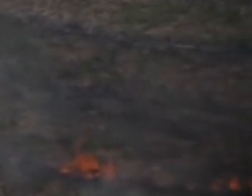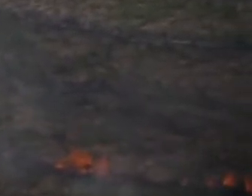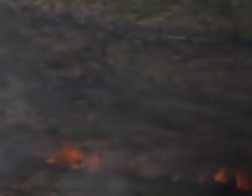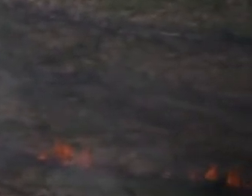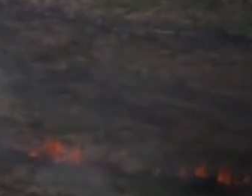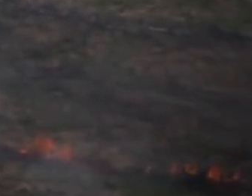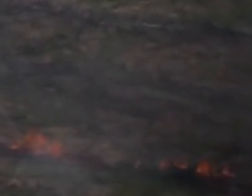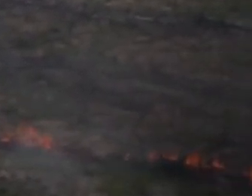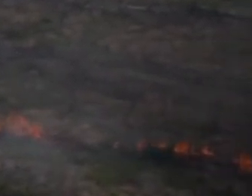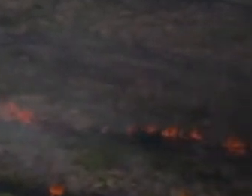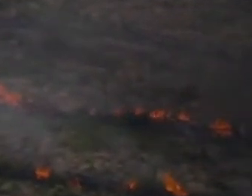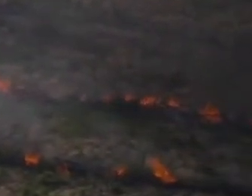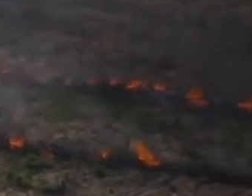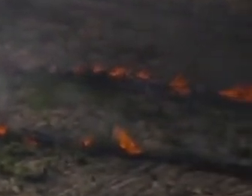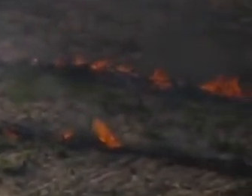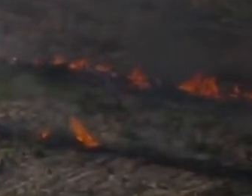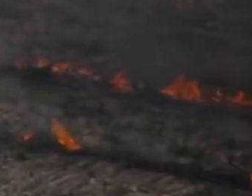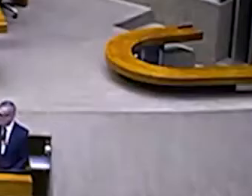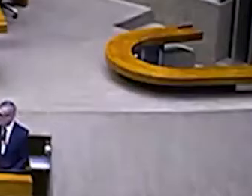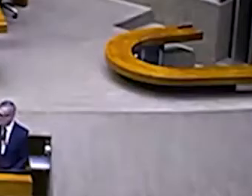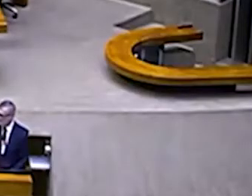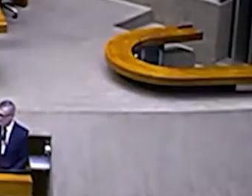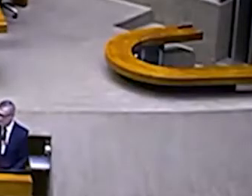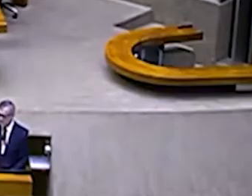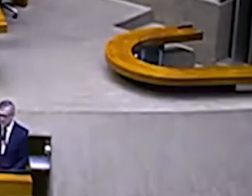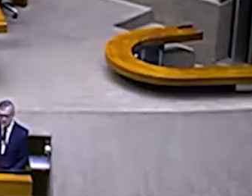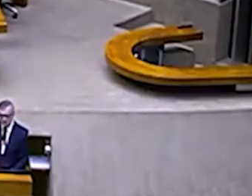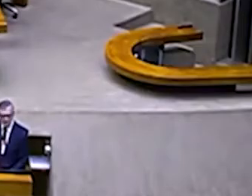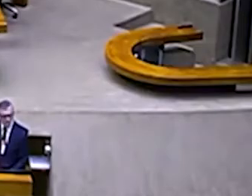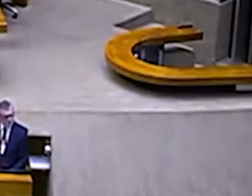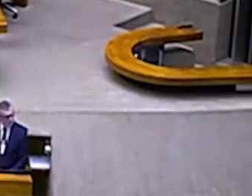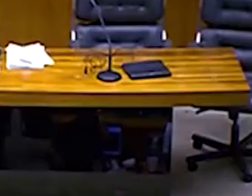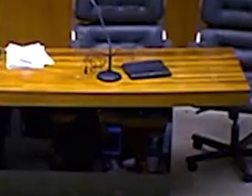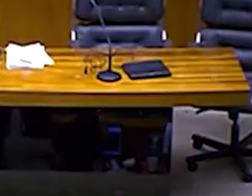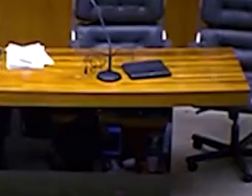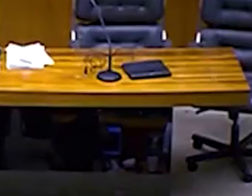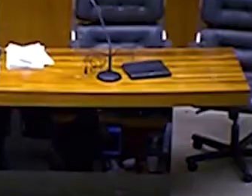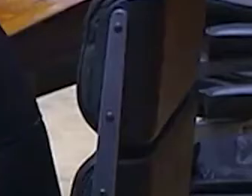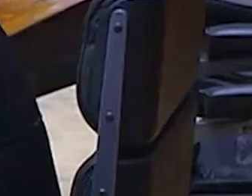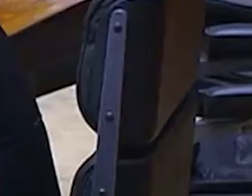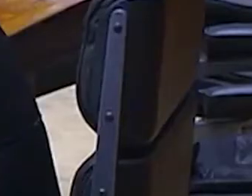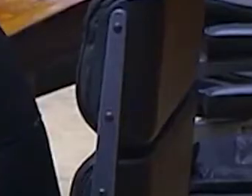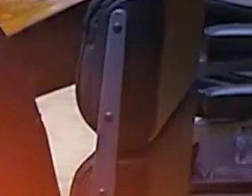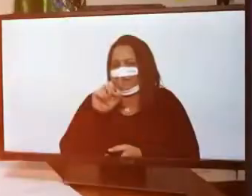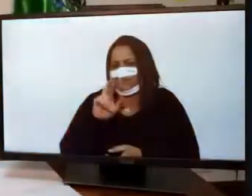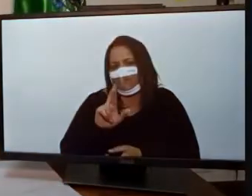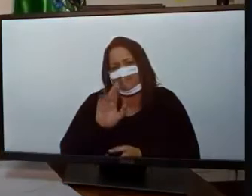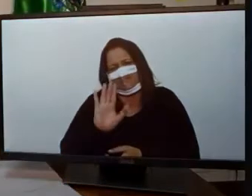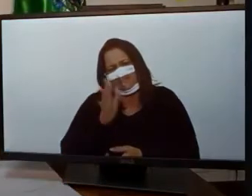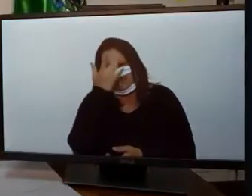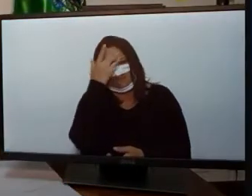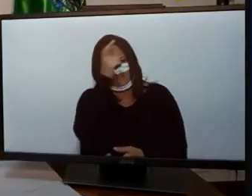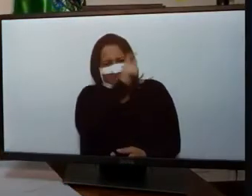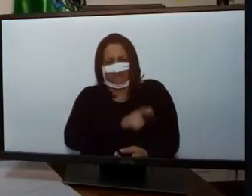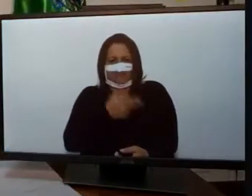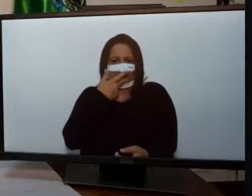avançado substancialmente se fosse aprovada a medida provisória sobre o plano fundiário. Nós tínhamos